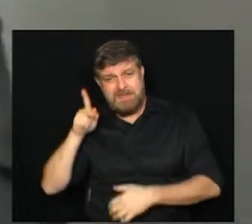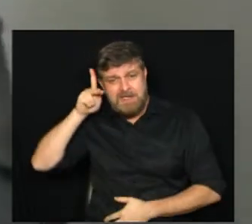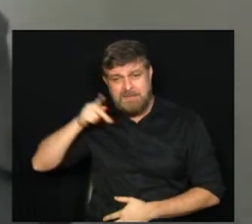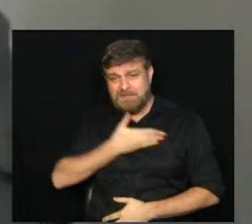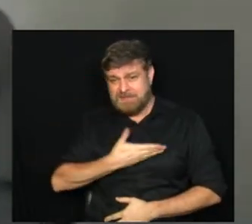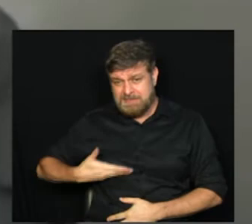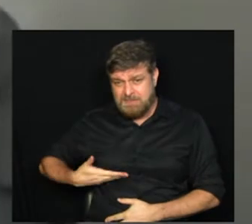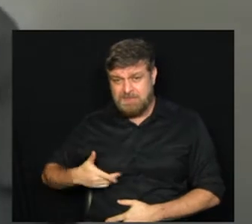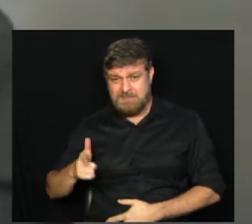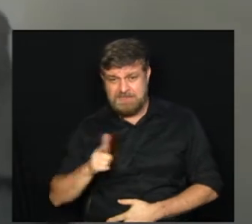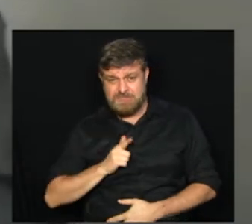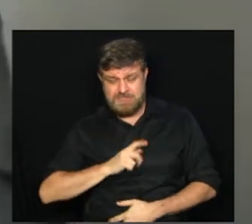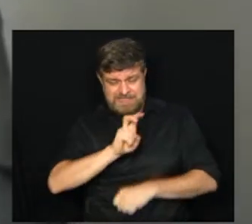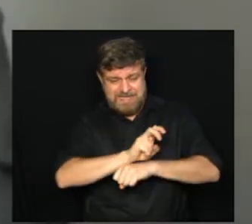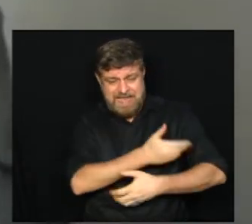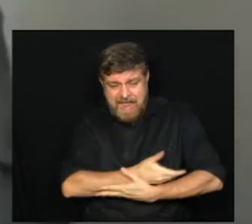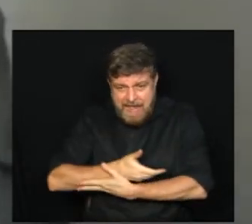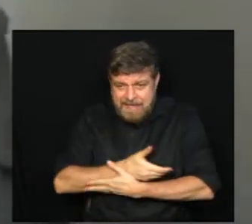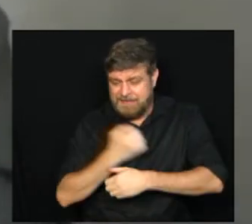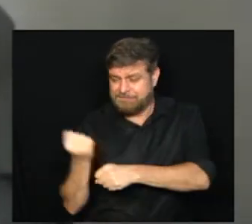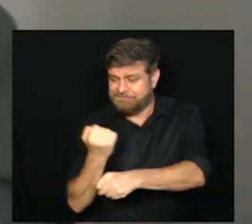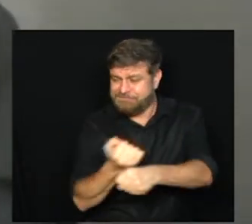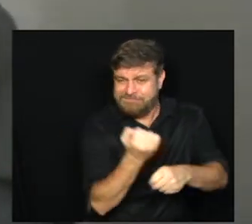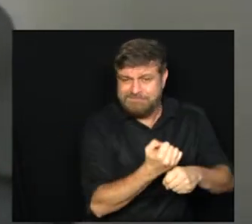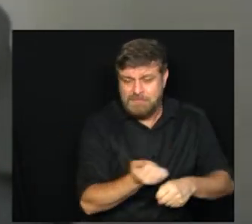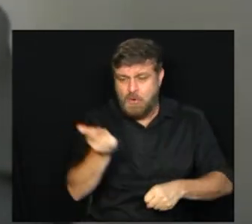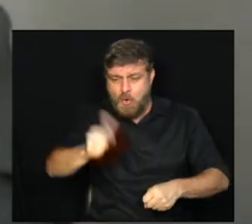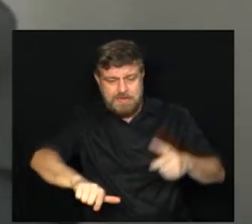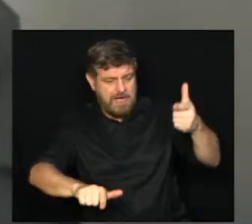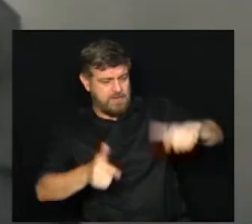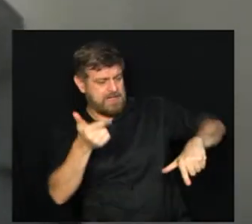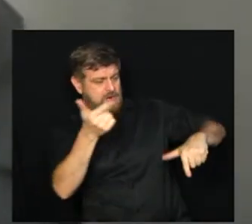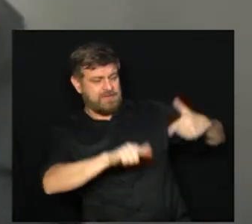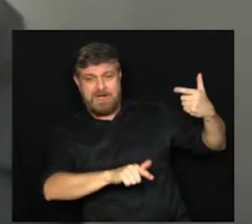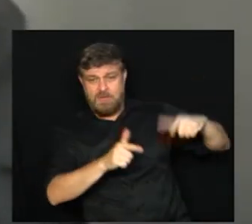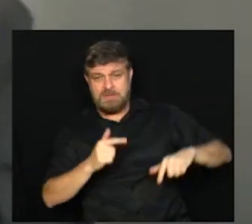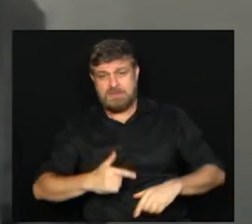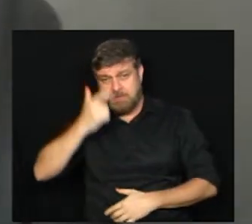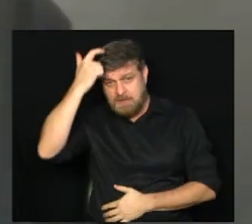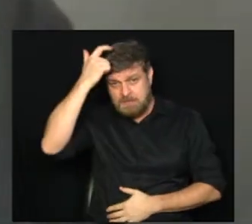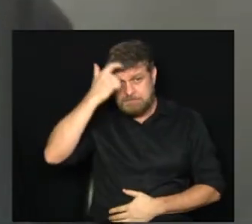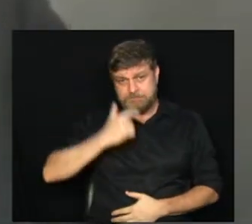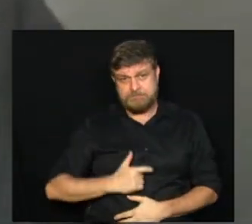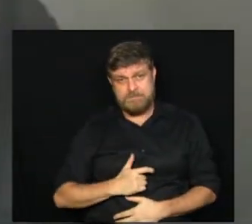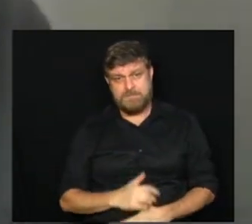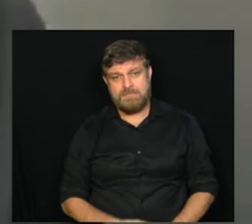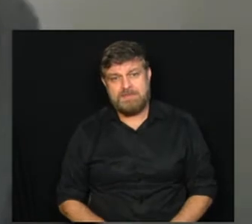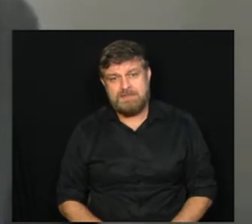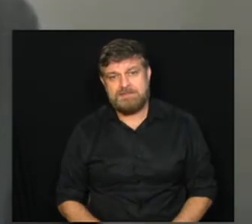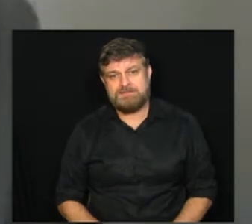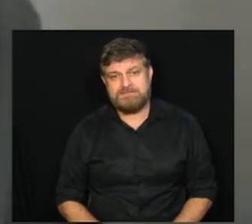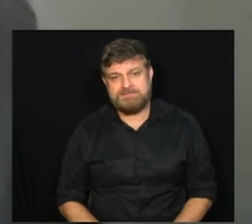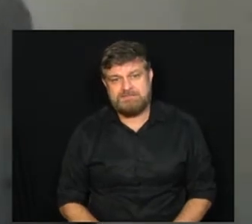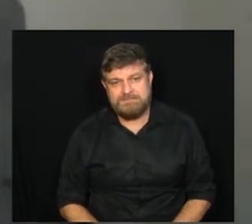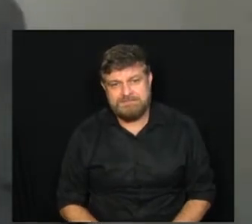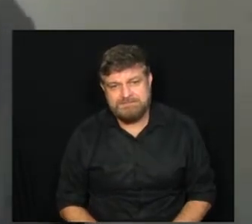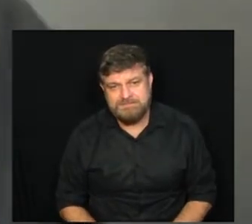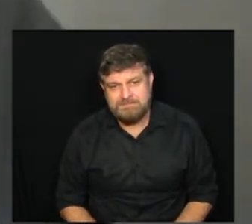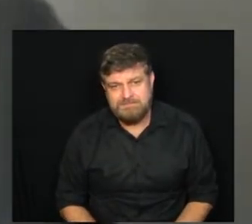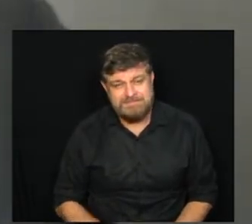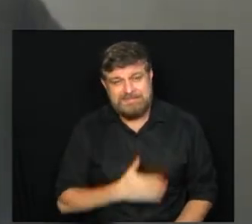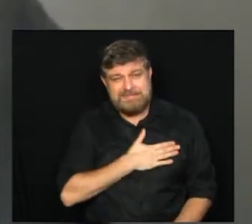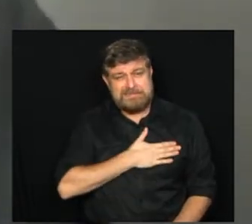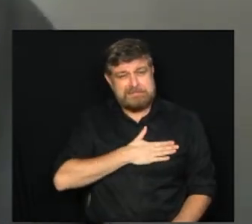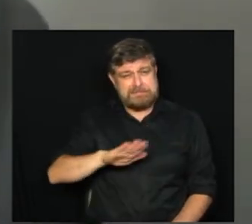de construção de mais creches, de mais naves-mães, apesar de eu não gostar muito